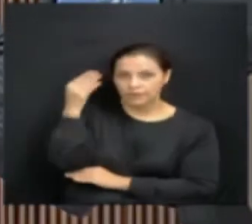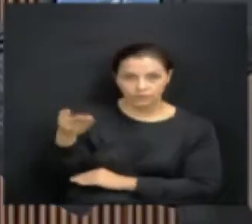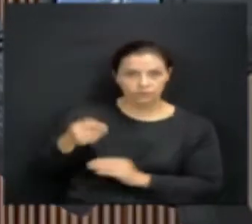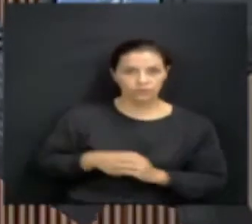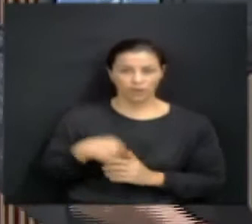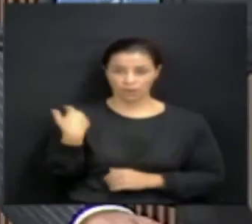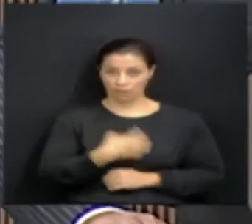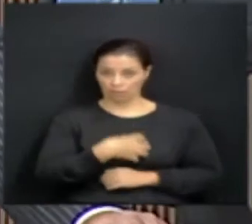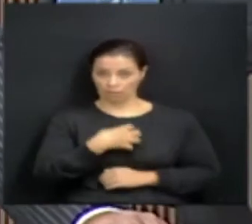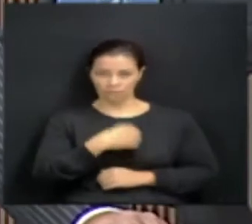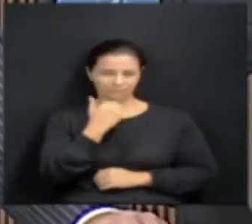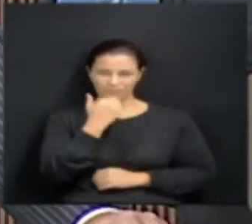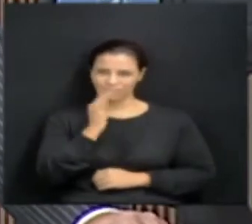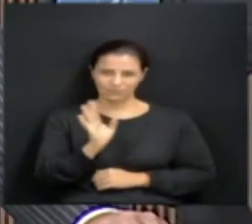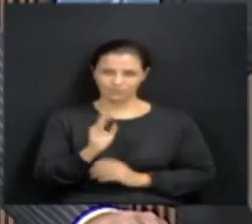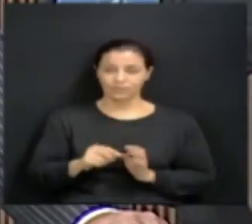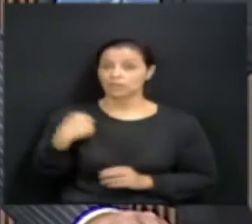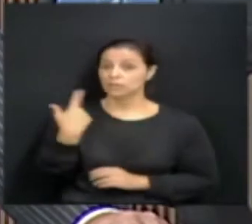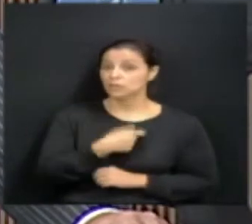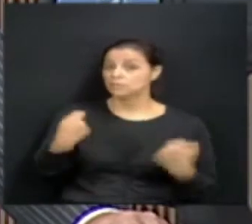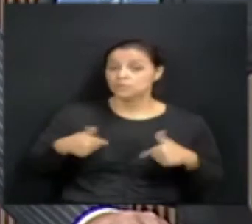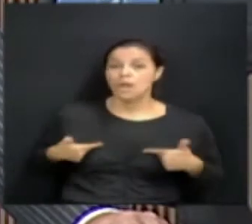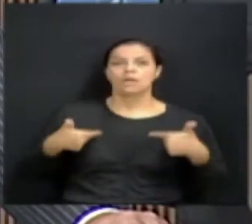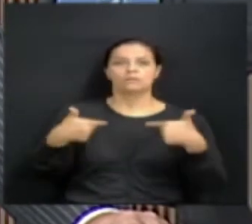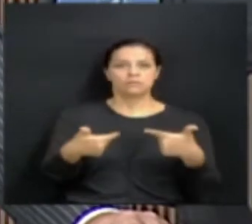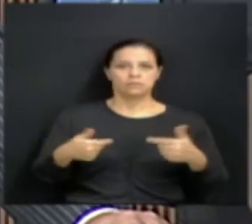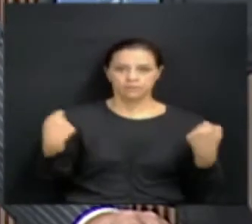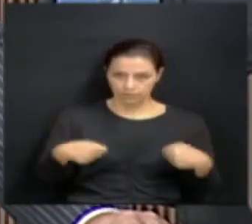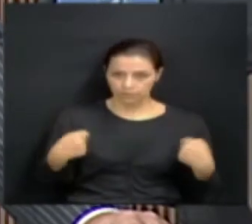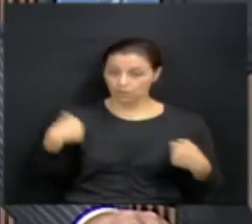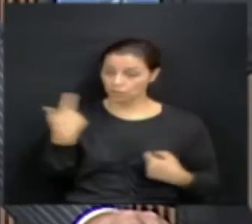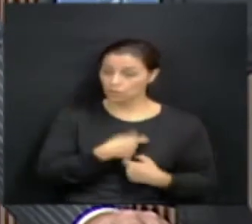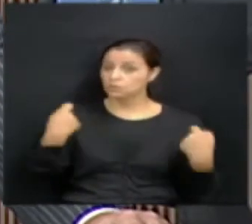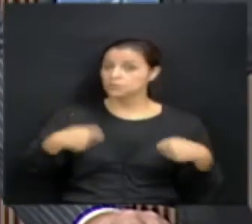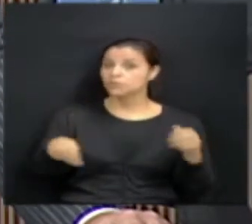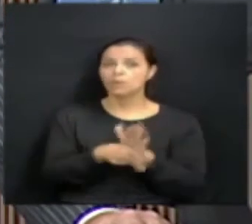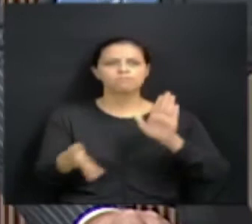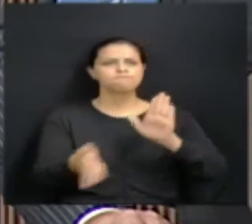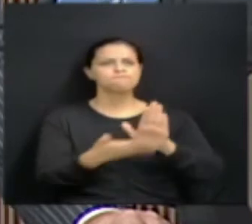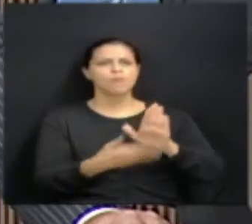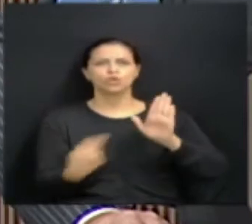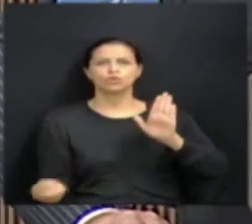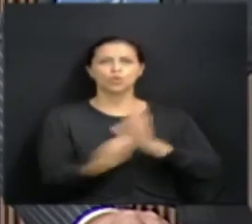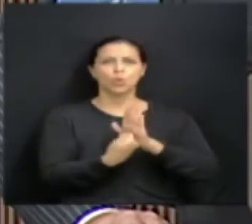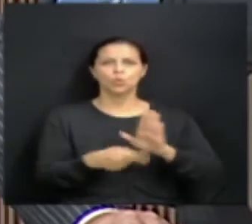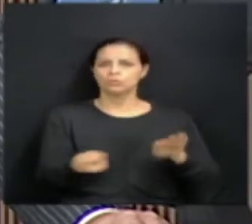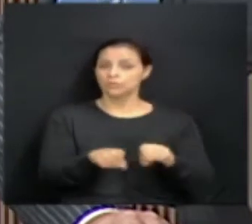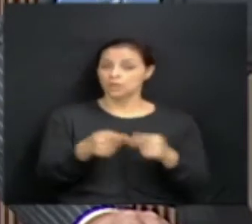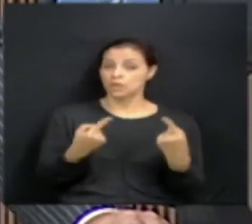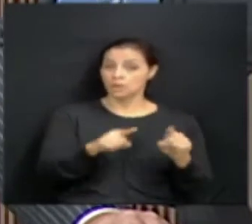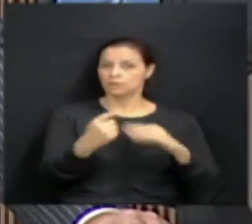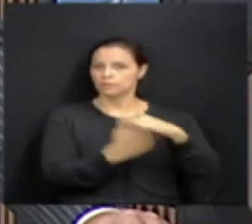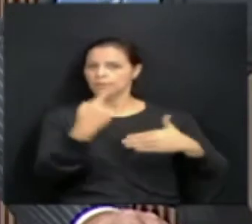não basta. Nós precisamos de ação. Nós precisamos de uma cobrança mais enérgica. E nós